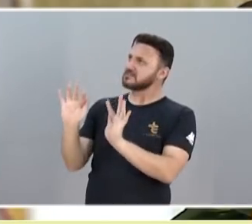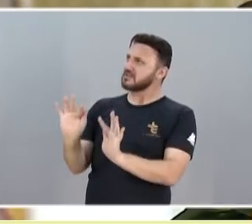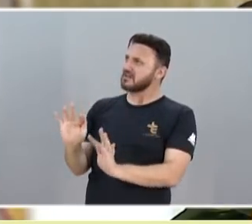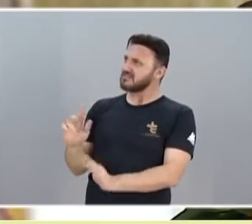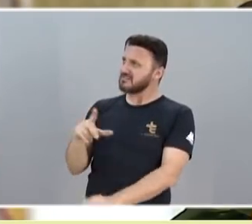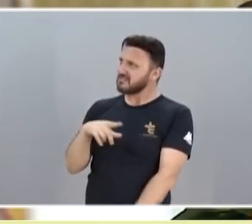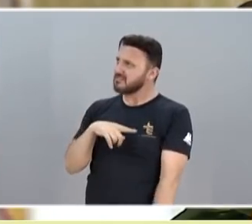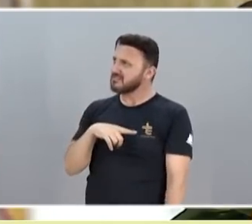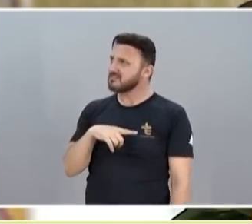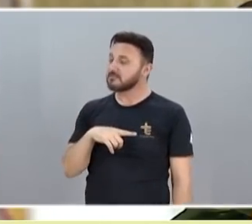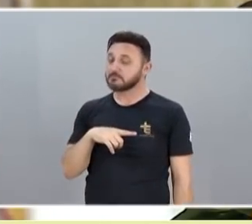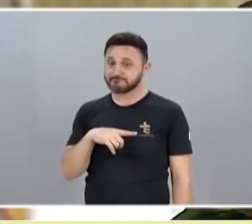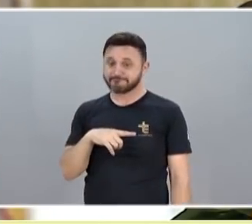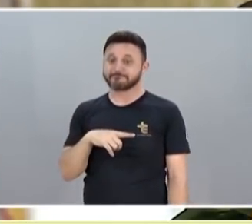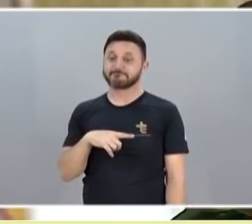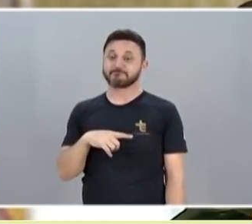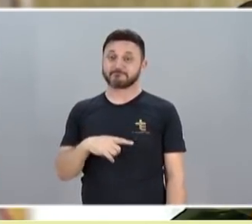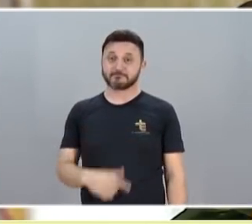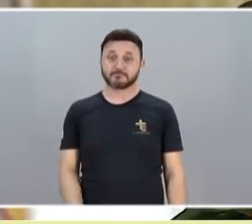felicidade?